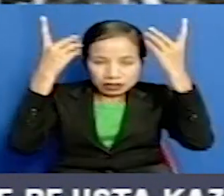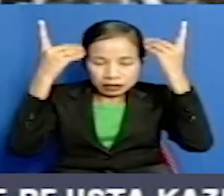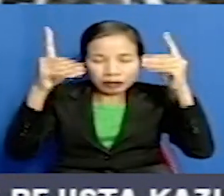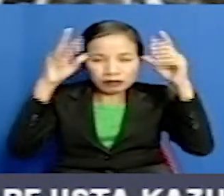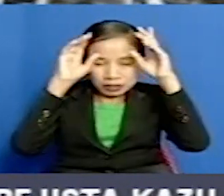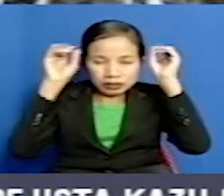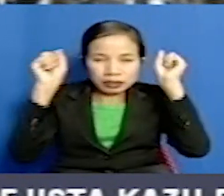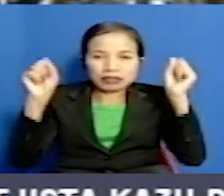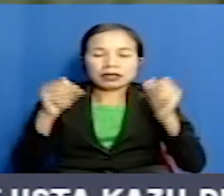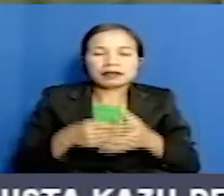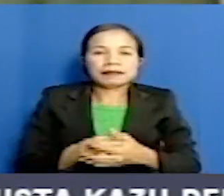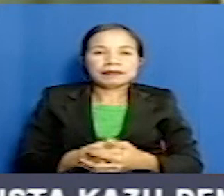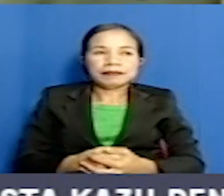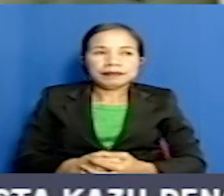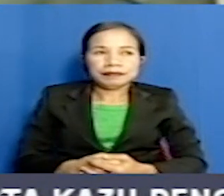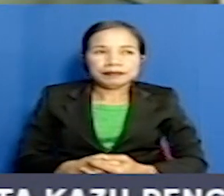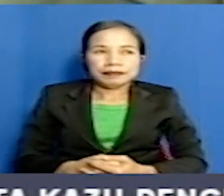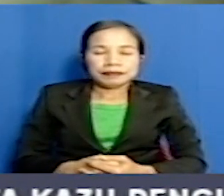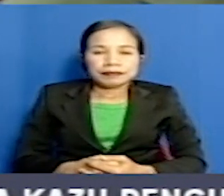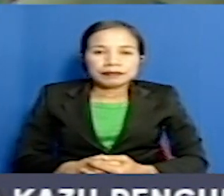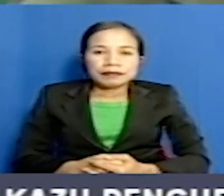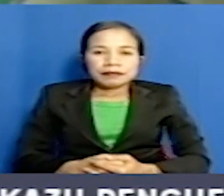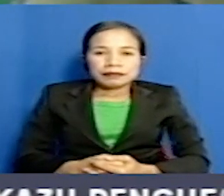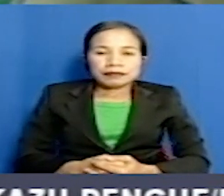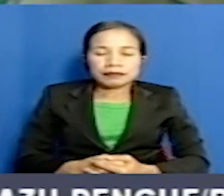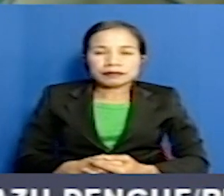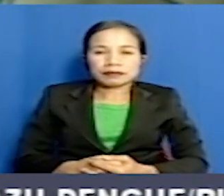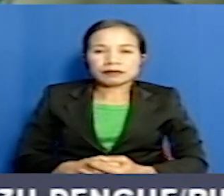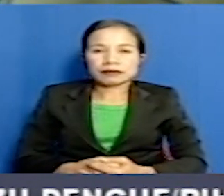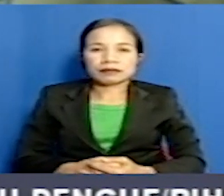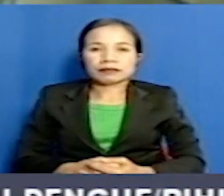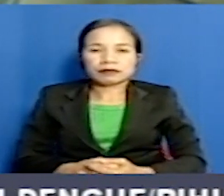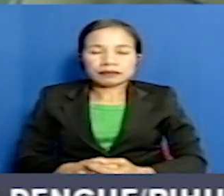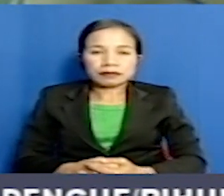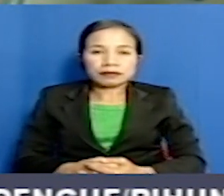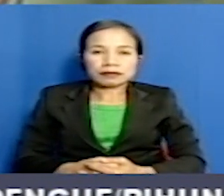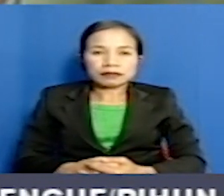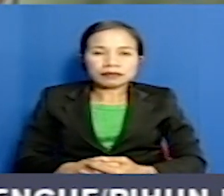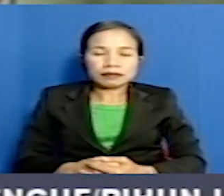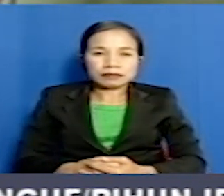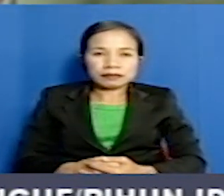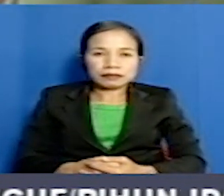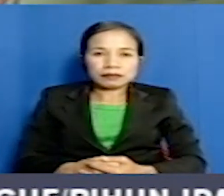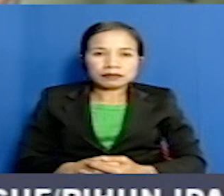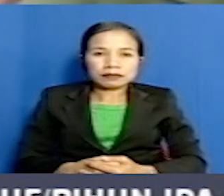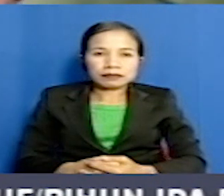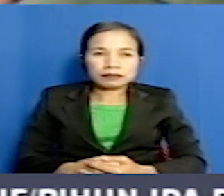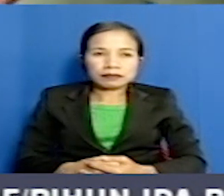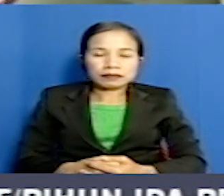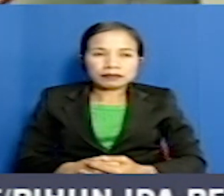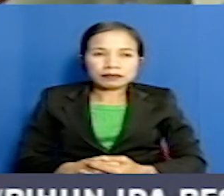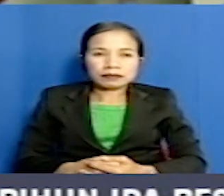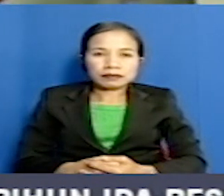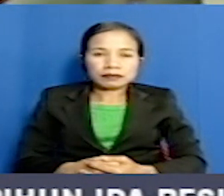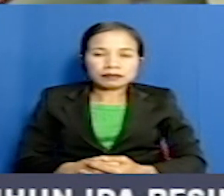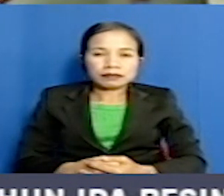da República. E a promoção vai para o geral, conforme isso, FF de Tele, o geral foi atendendo, e não vai ter e